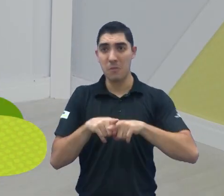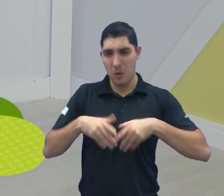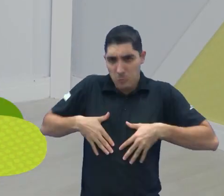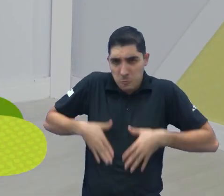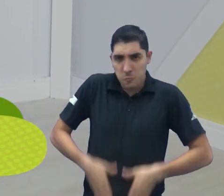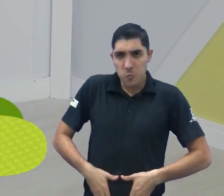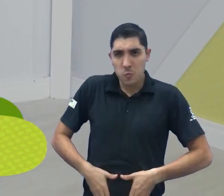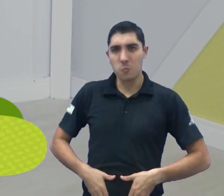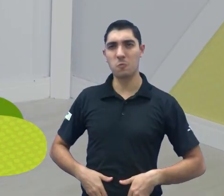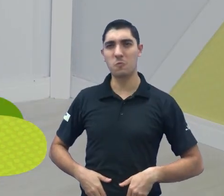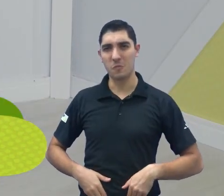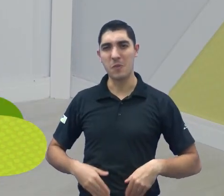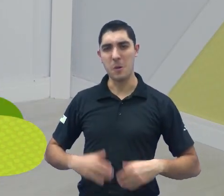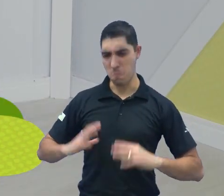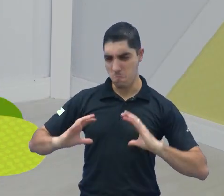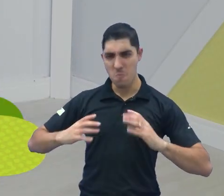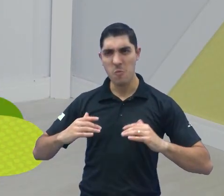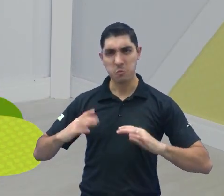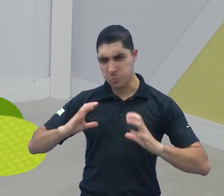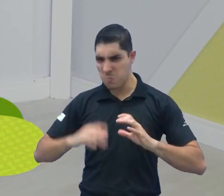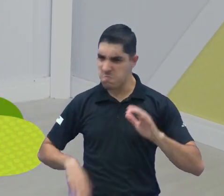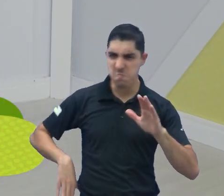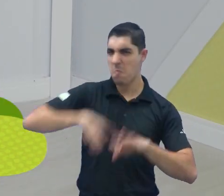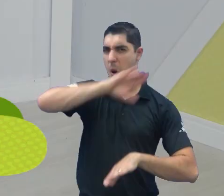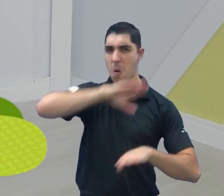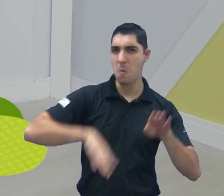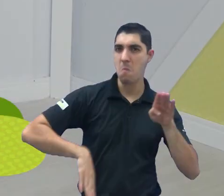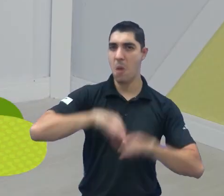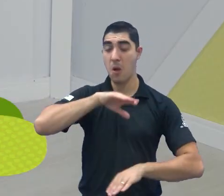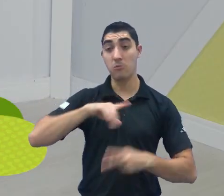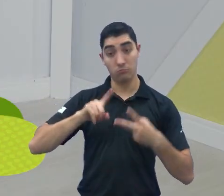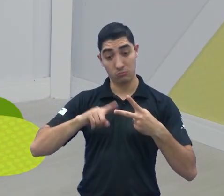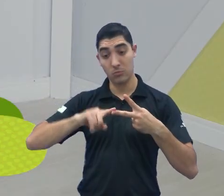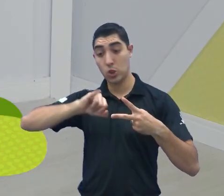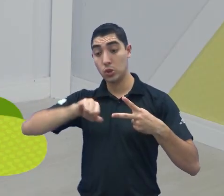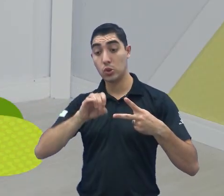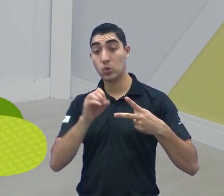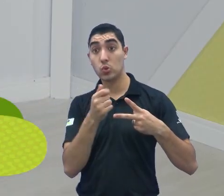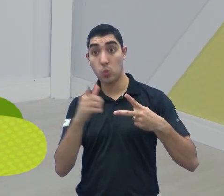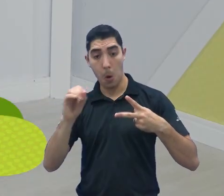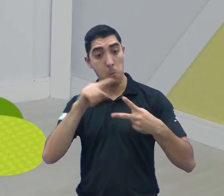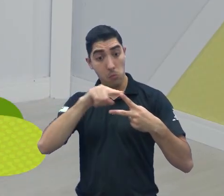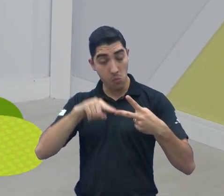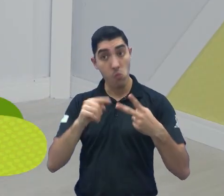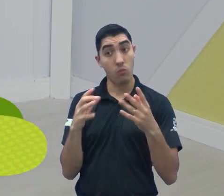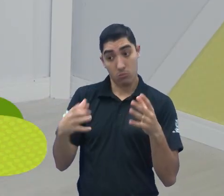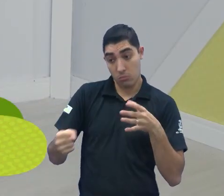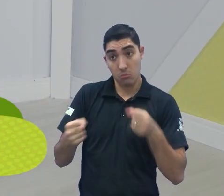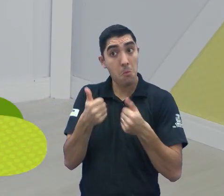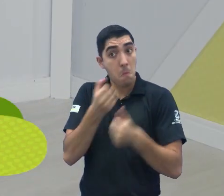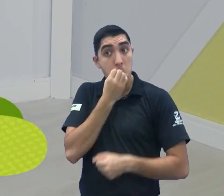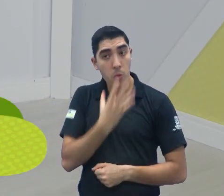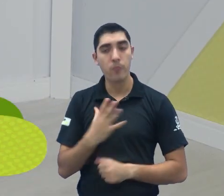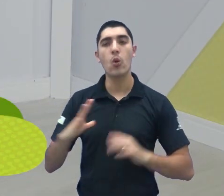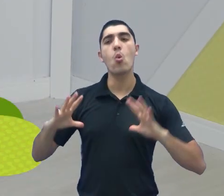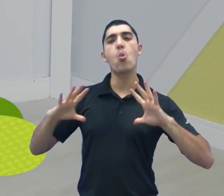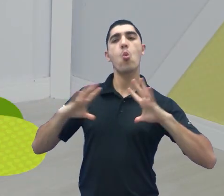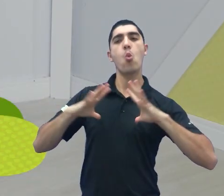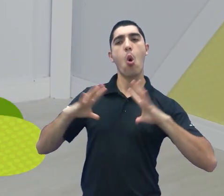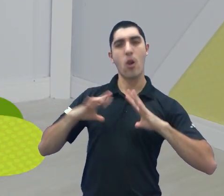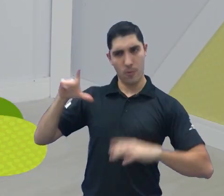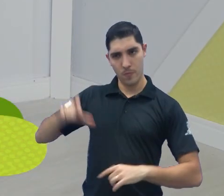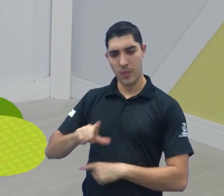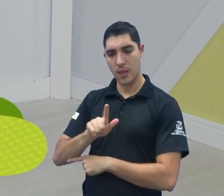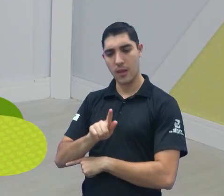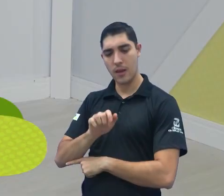vamos. E tira a bola, isso, é pancudo o João. A dupla de zaga do São José acho que está bem servido. O goleiro do São José, o Gabriel